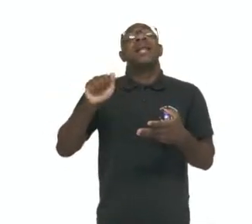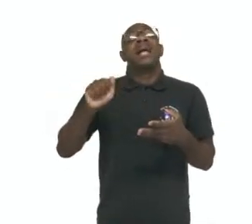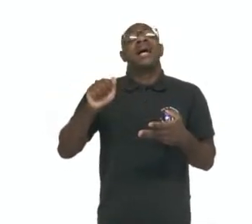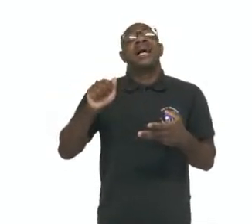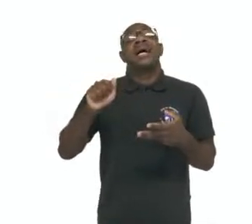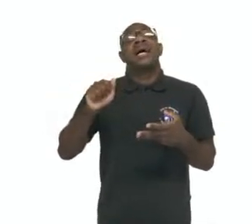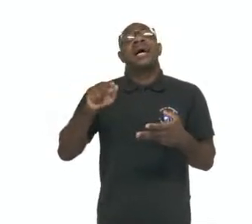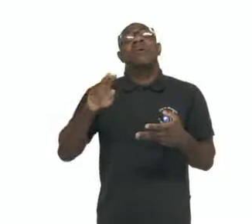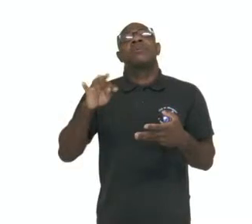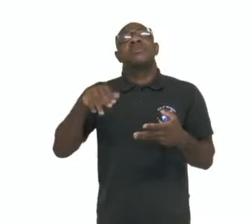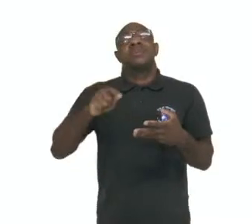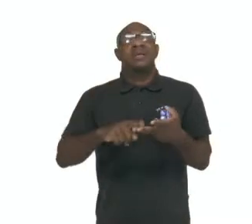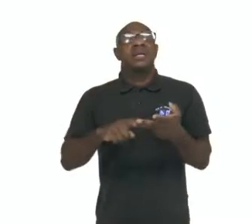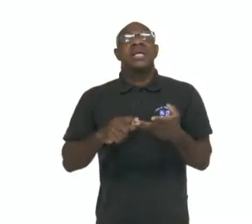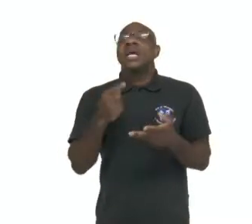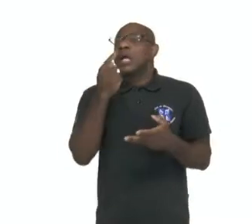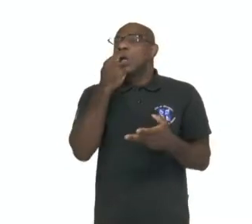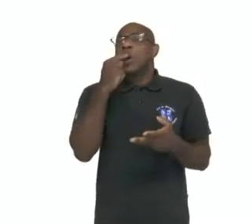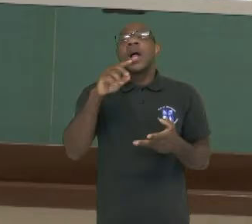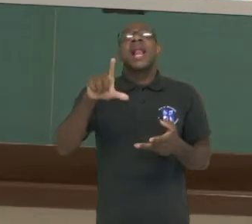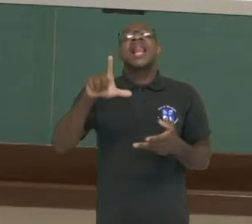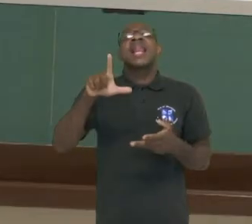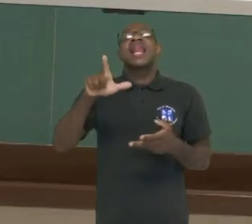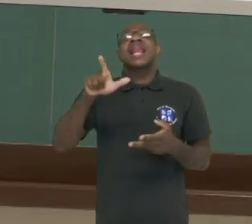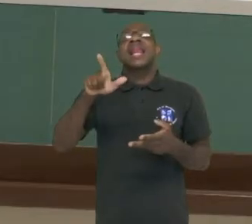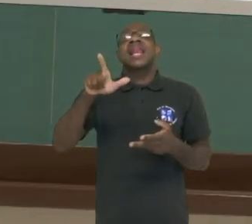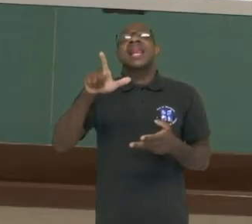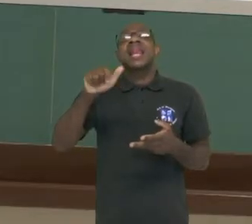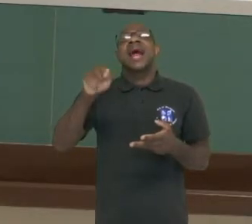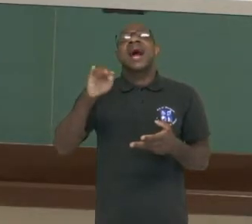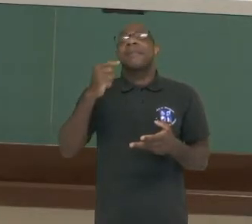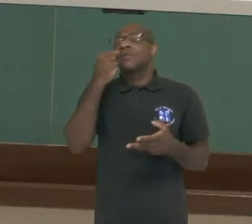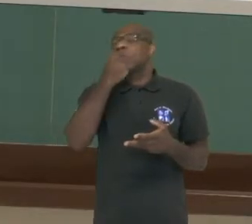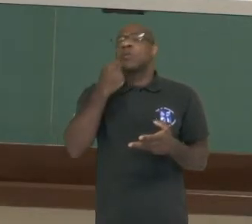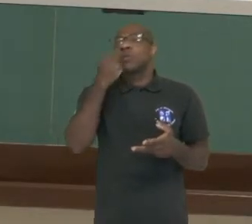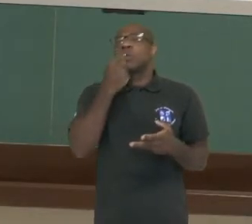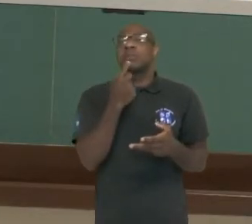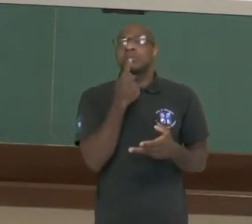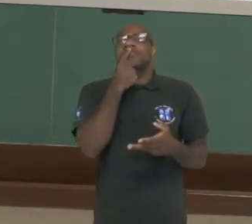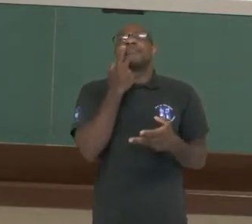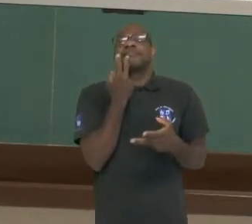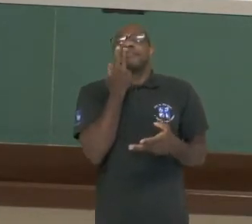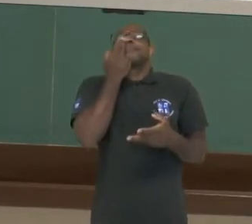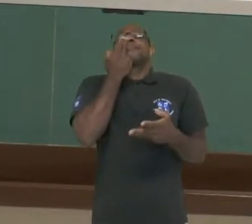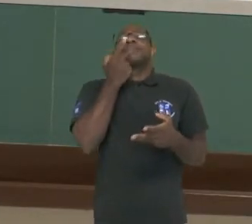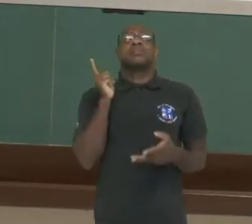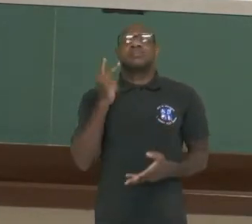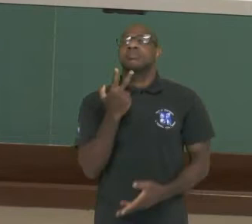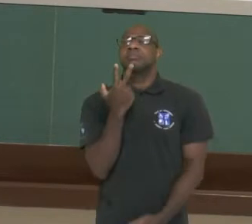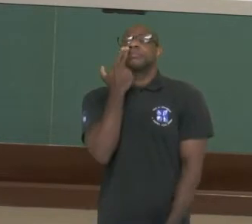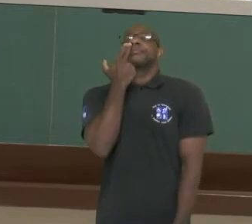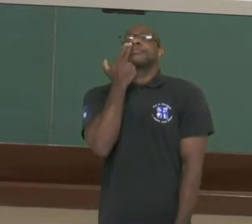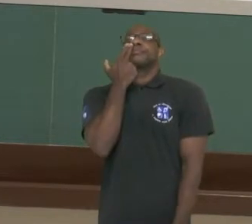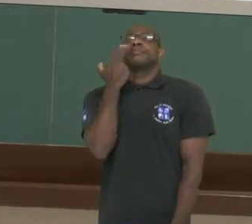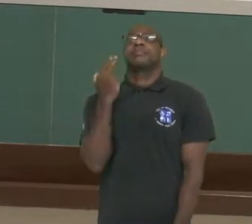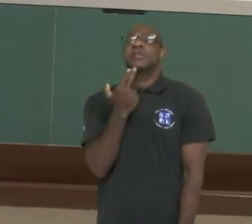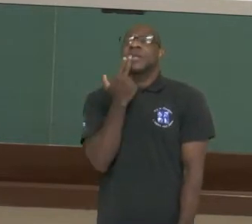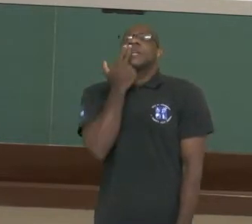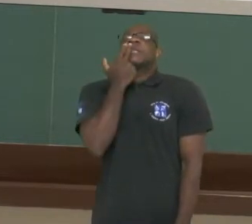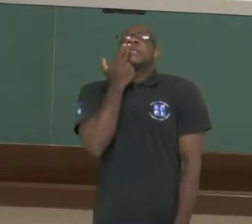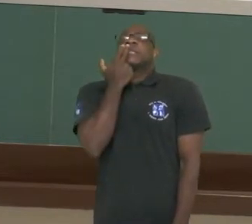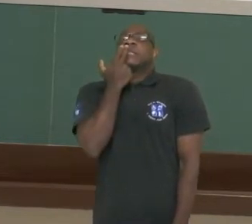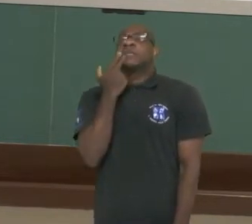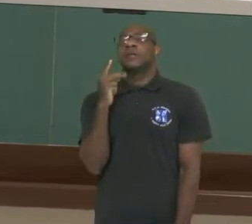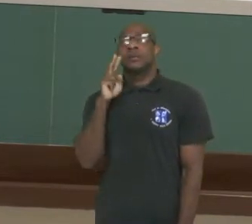lábio leporino, como podemos observar na imagem. Então, nós conseguimos observar aqui esta